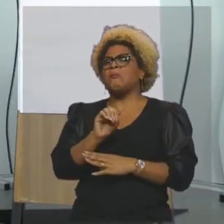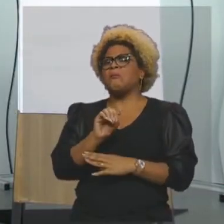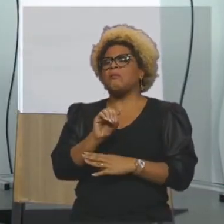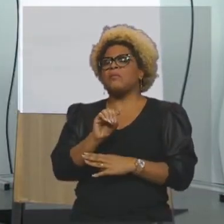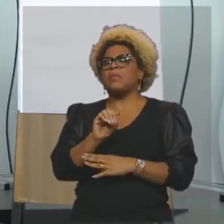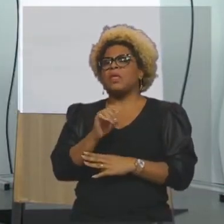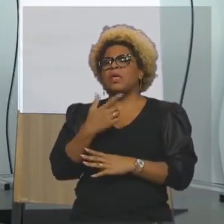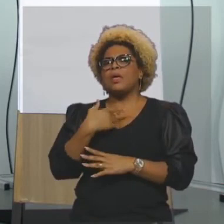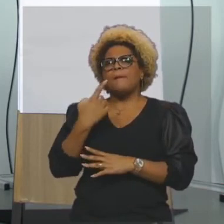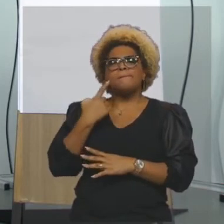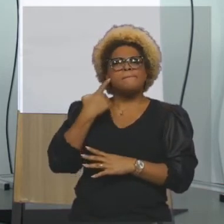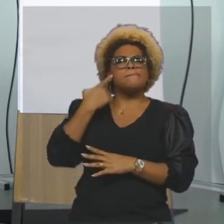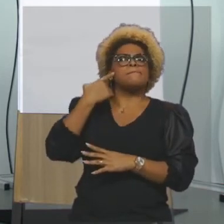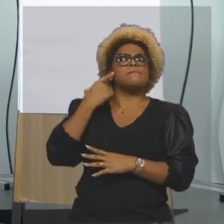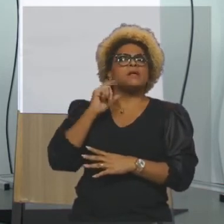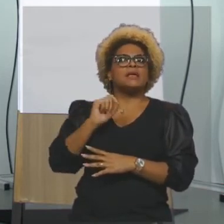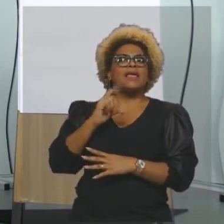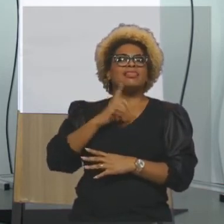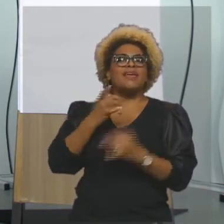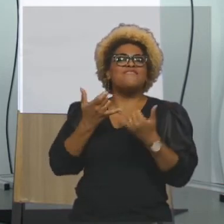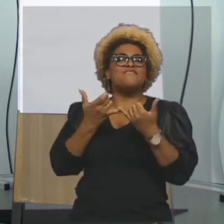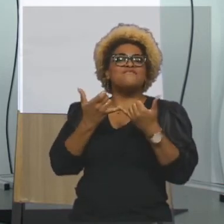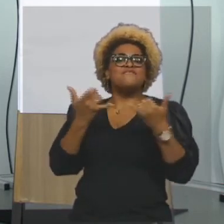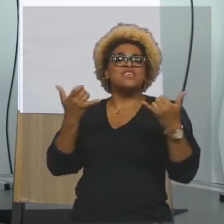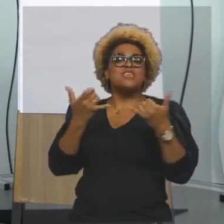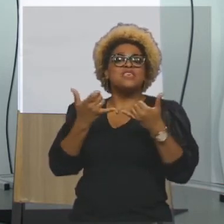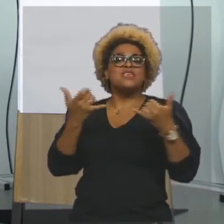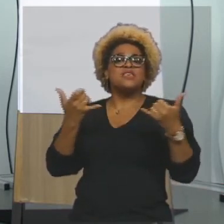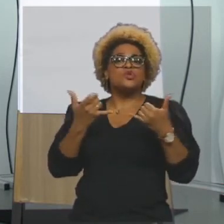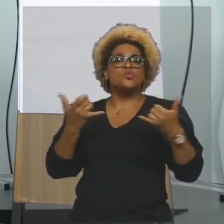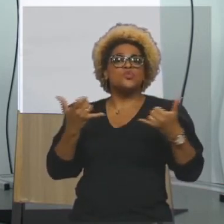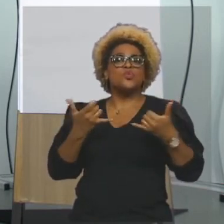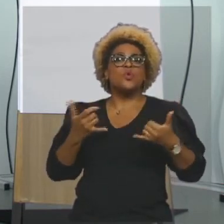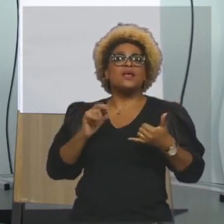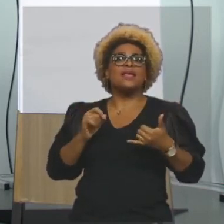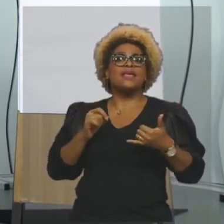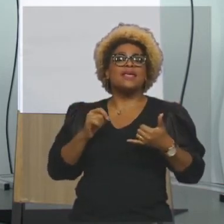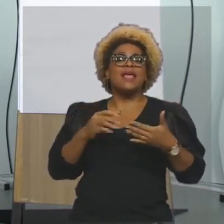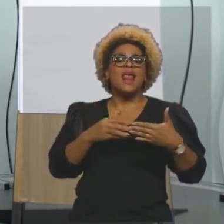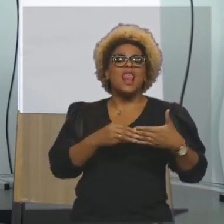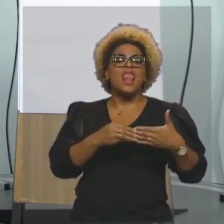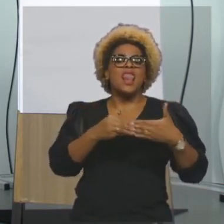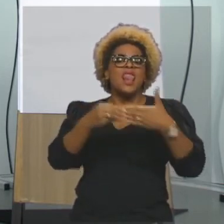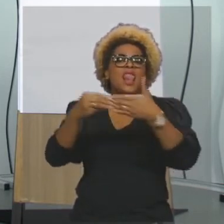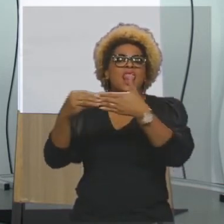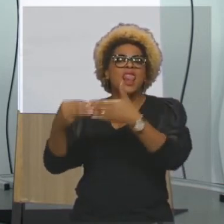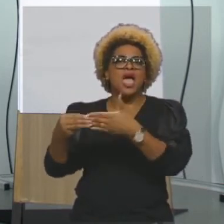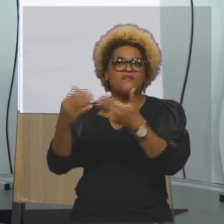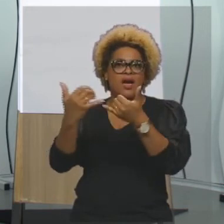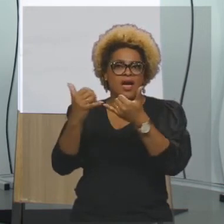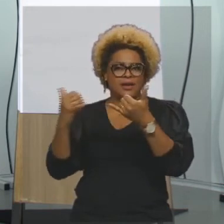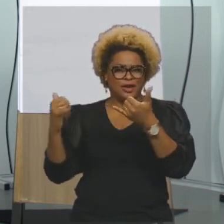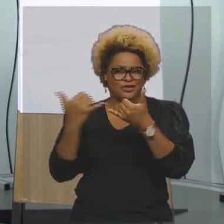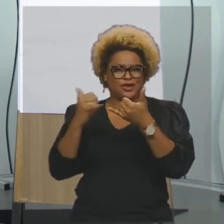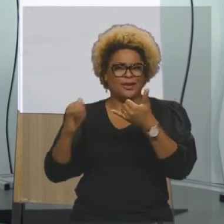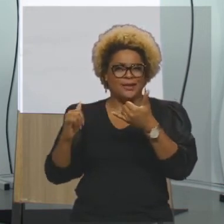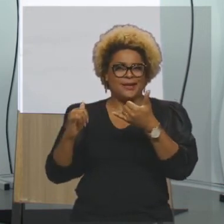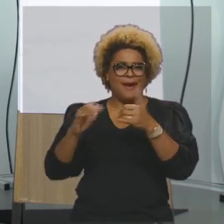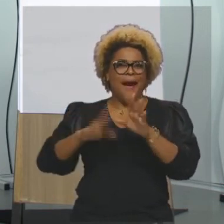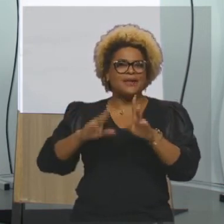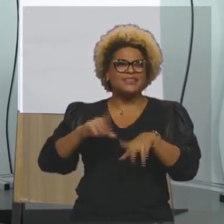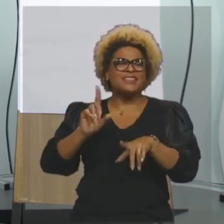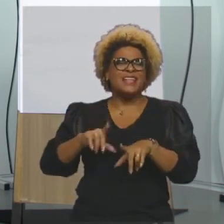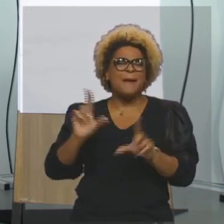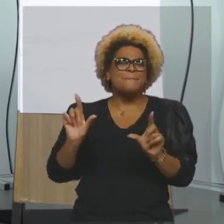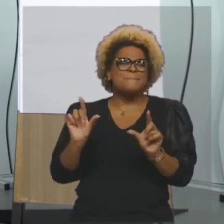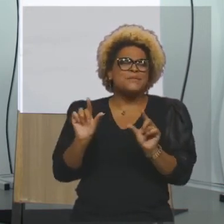feitos por fios condutores. E nesses fios, a resistência elétrica costuma ser muito pequena. Então, a gente costuma aproximar esses valores